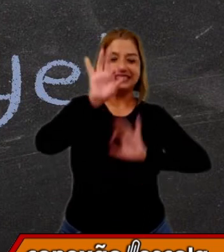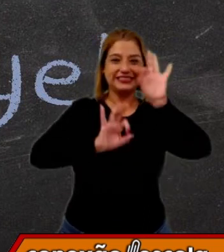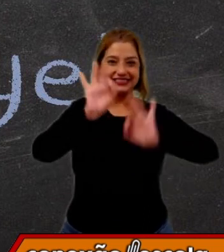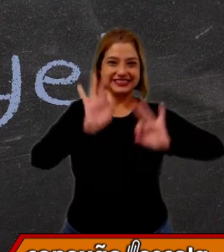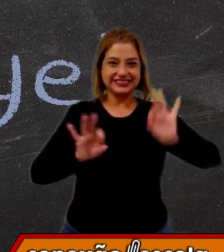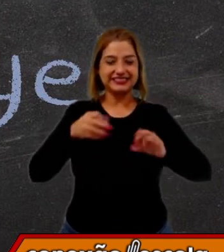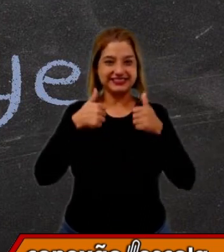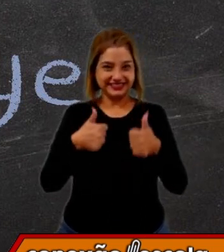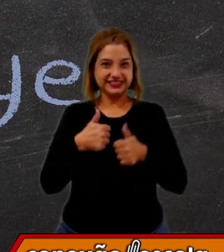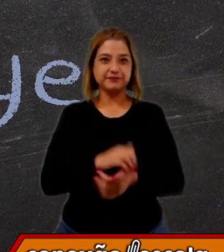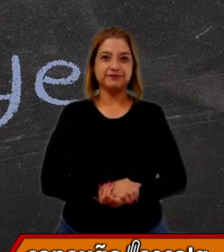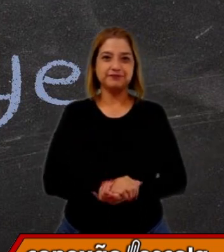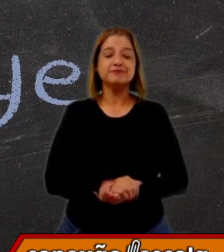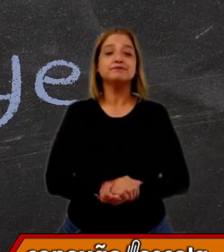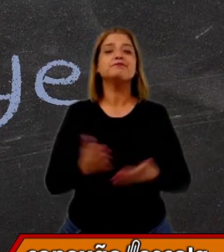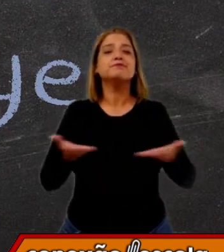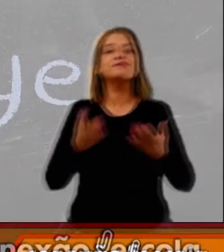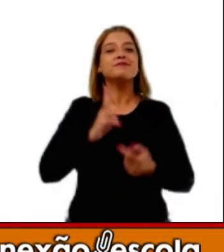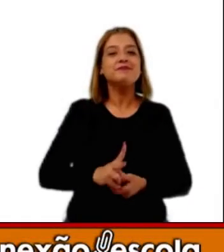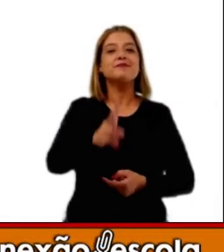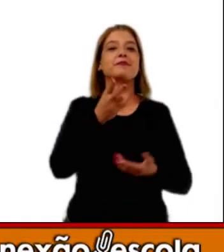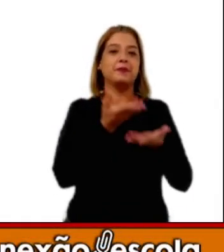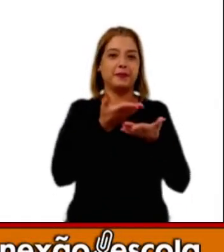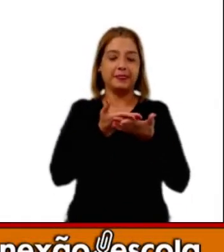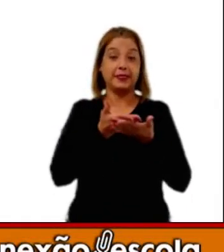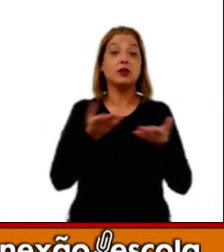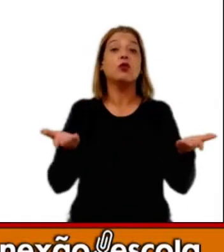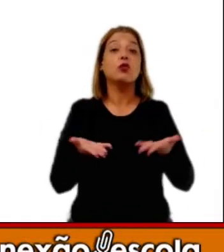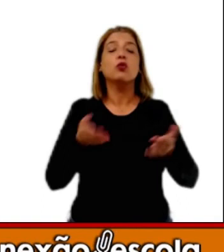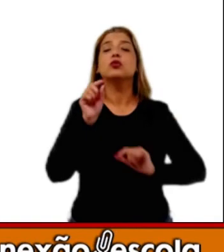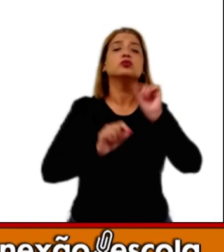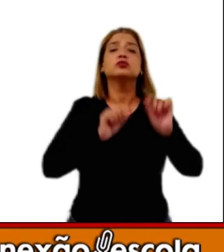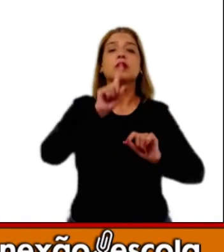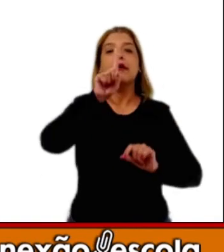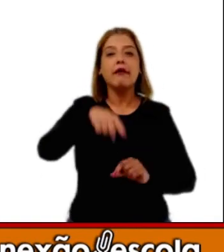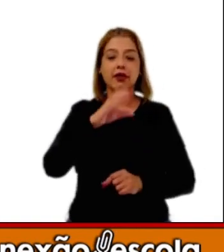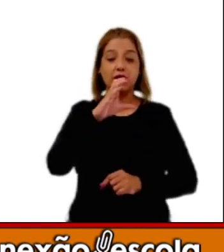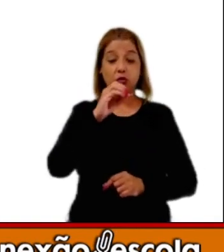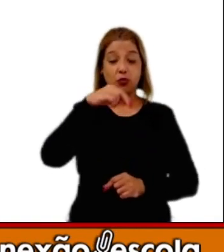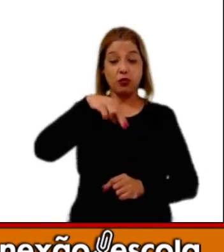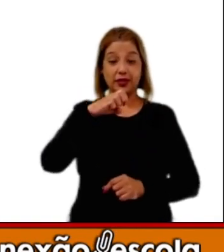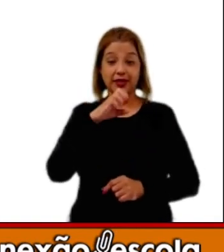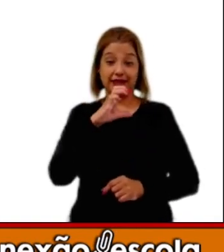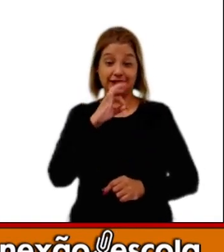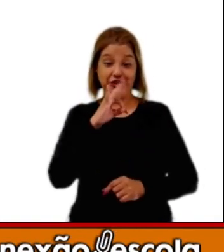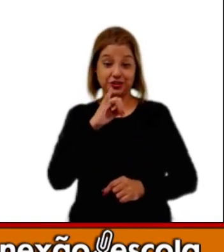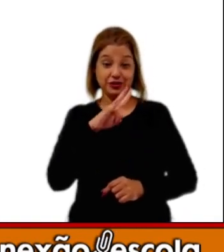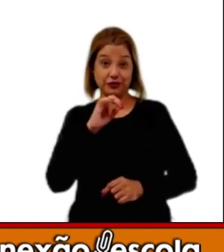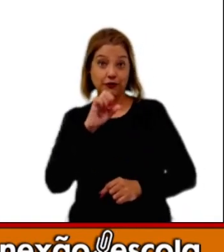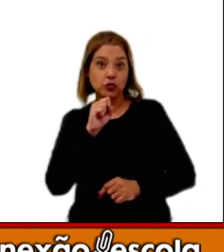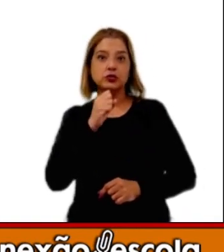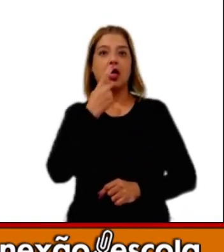certo vamos dar seguimento a nossa aula hoje falaremos sobre os conectivos da língua inglesa